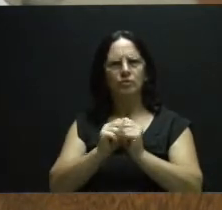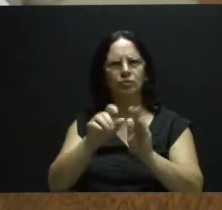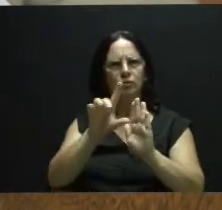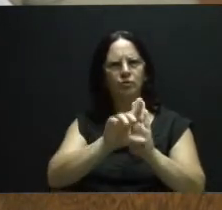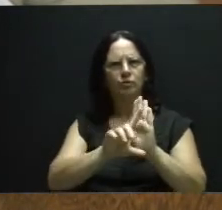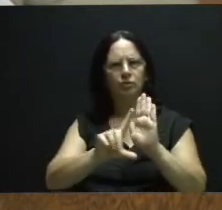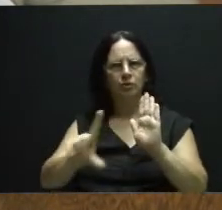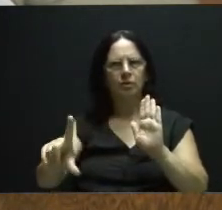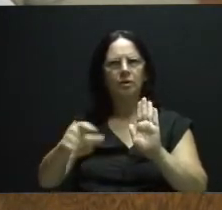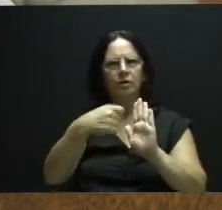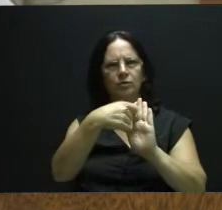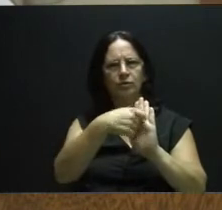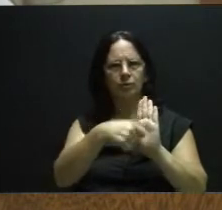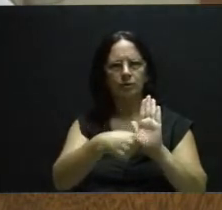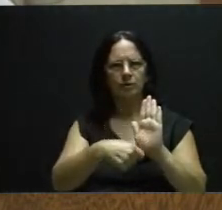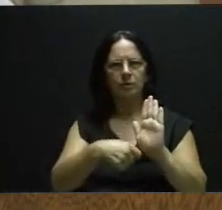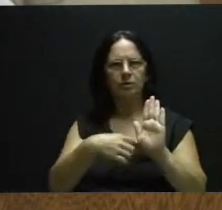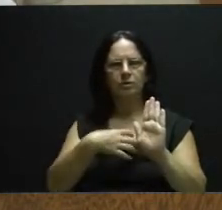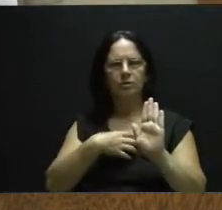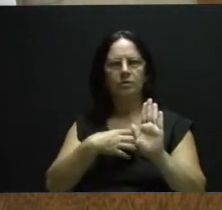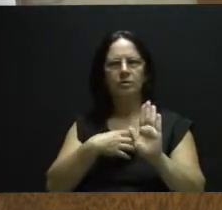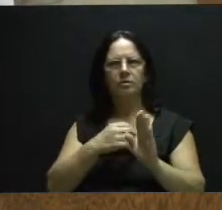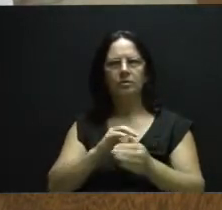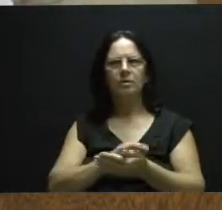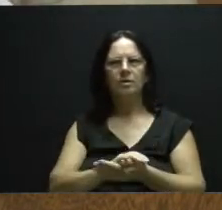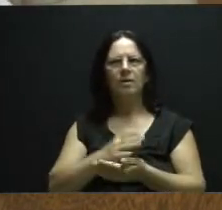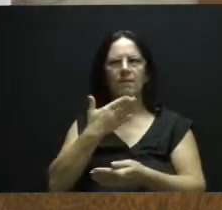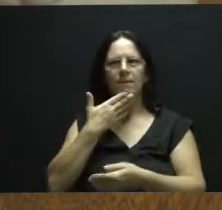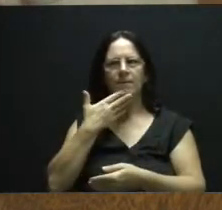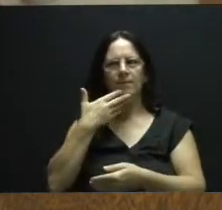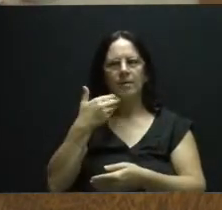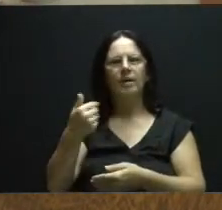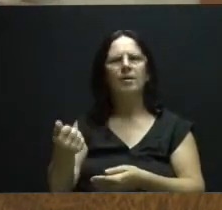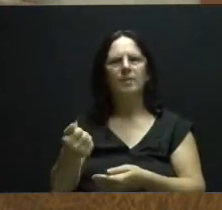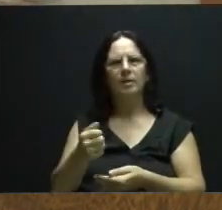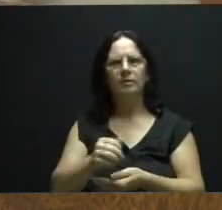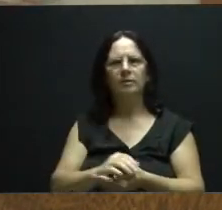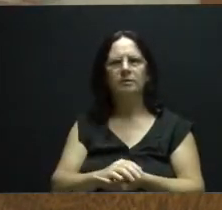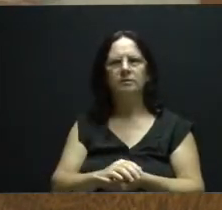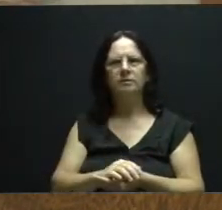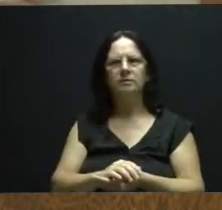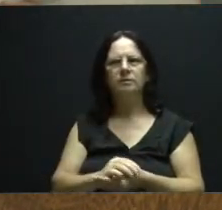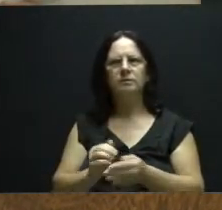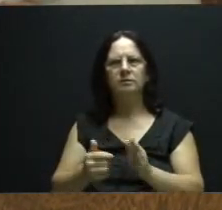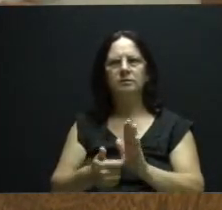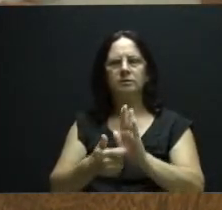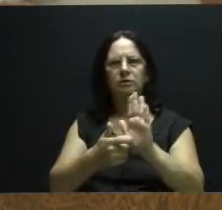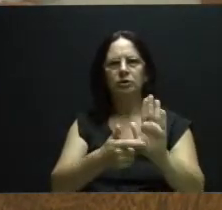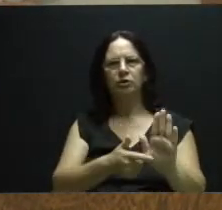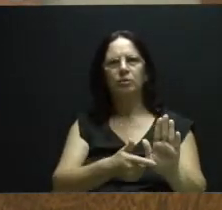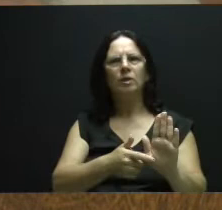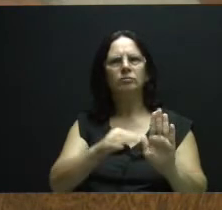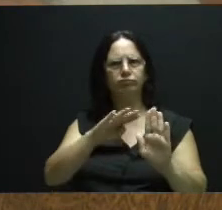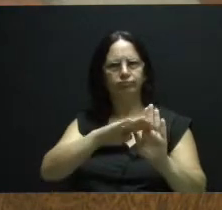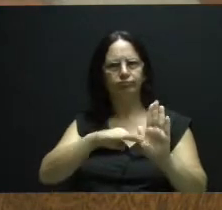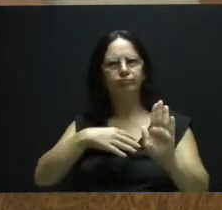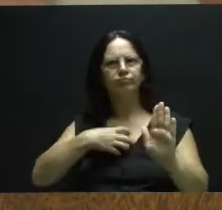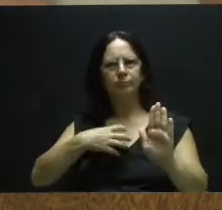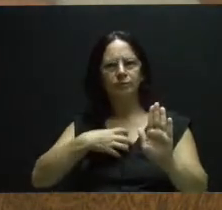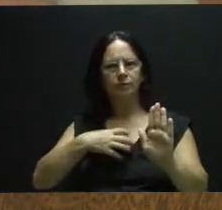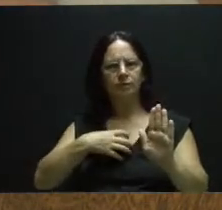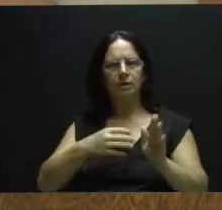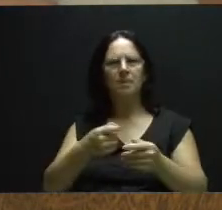mas é mais para que melhor se até à presente em regulares formas para e